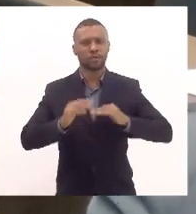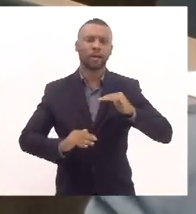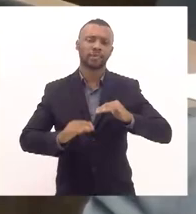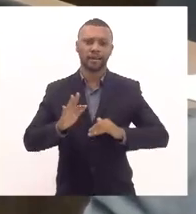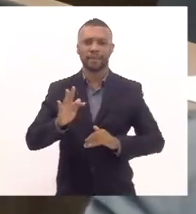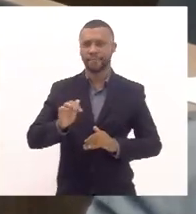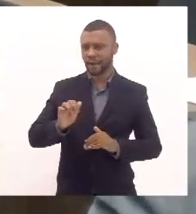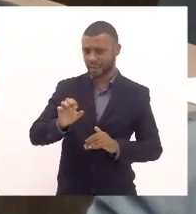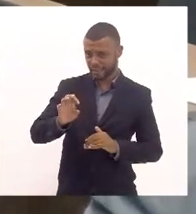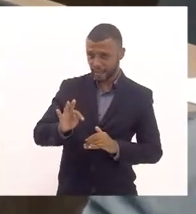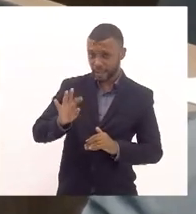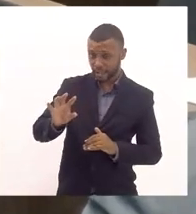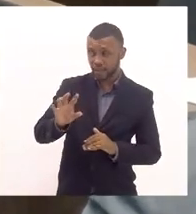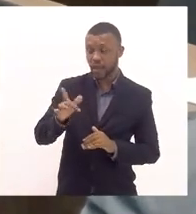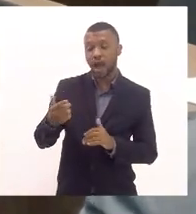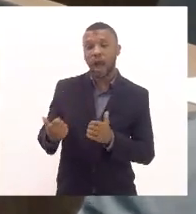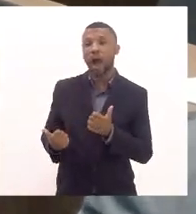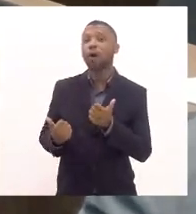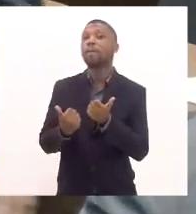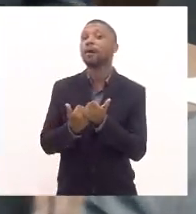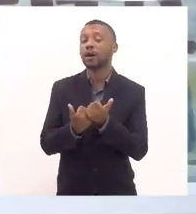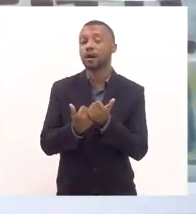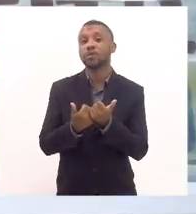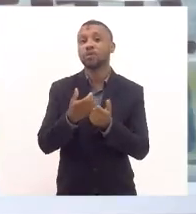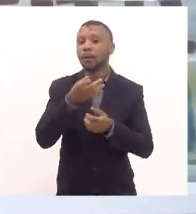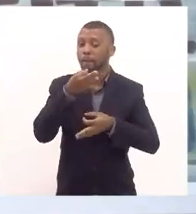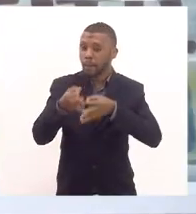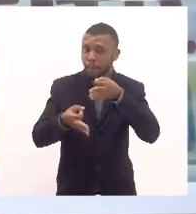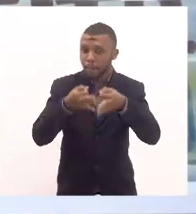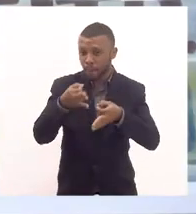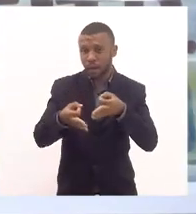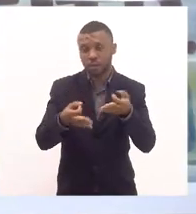Faetec acompanham o parecer da ccj o